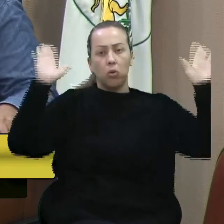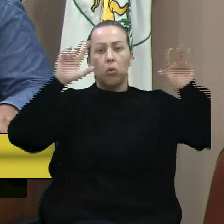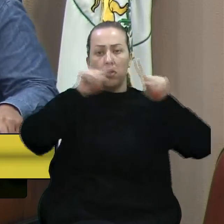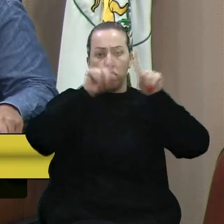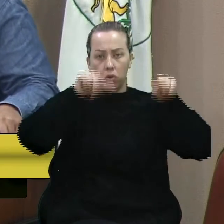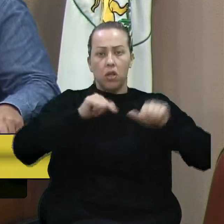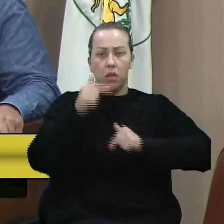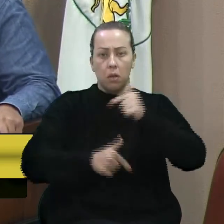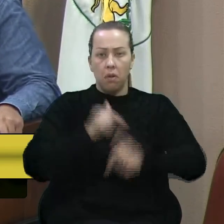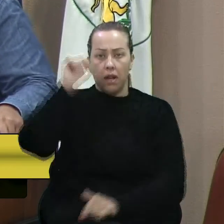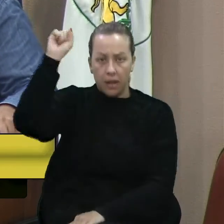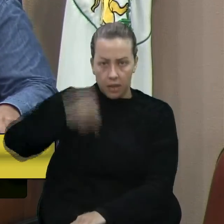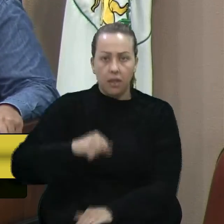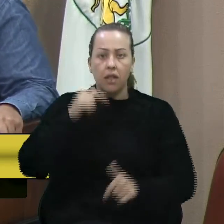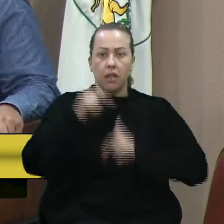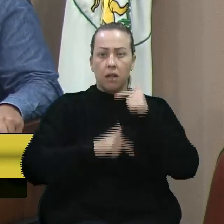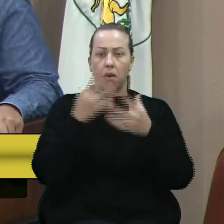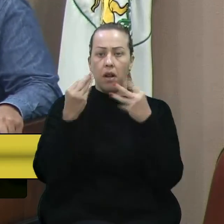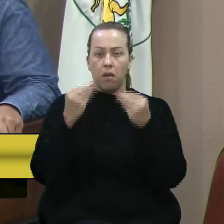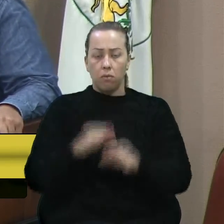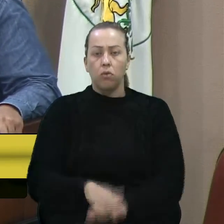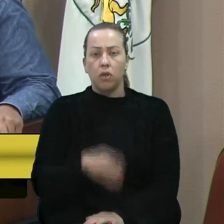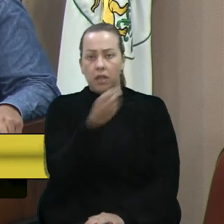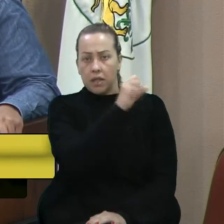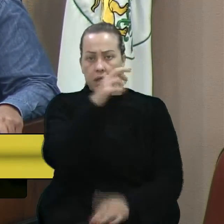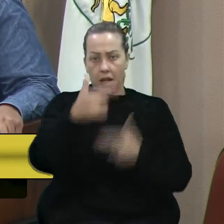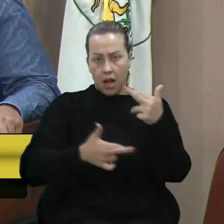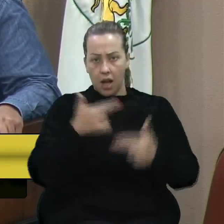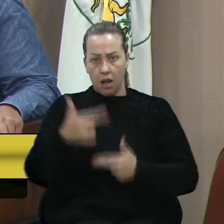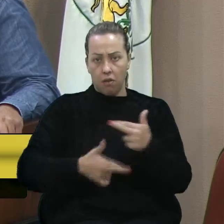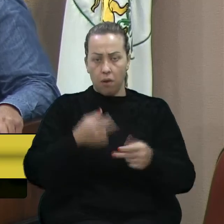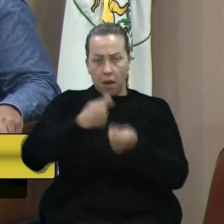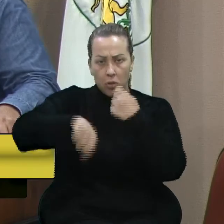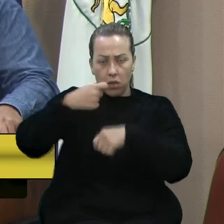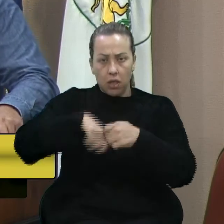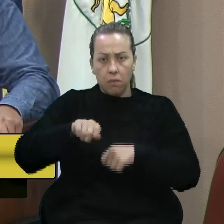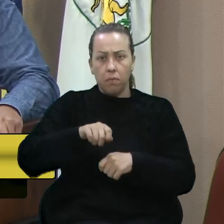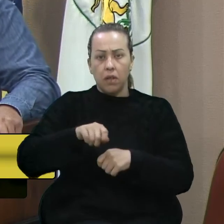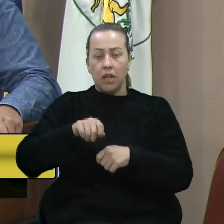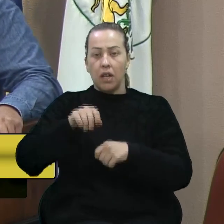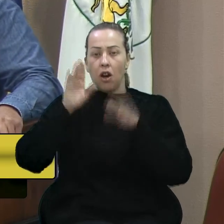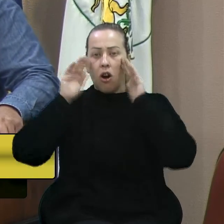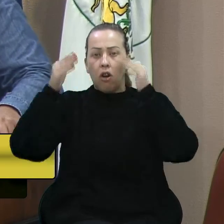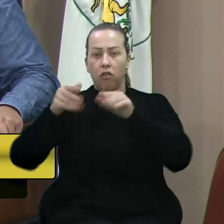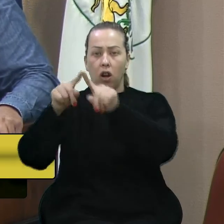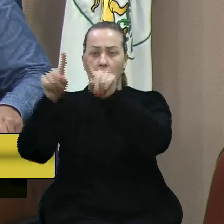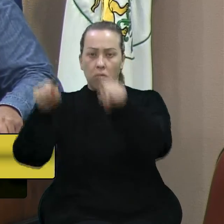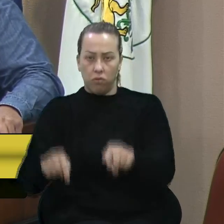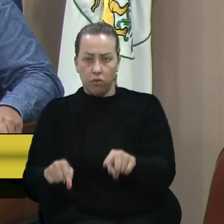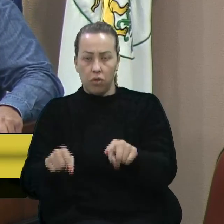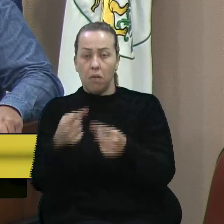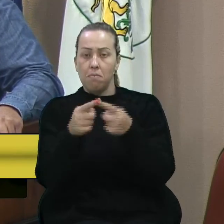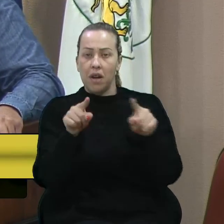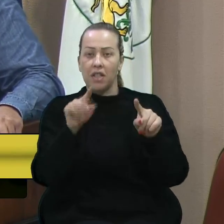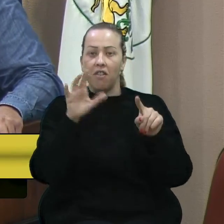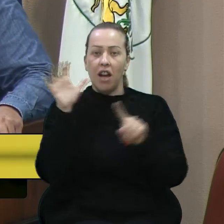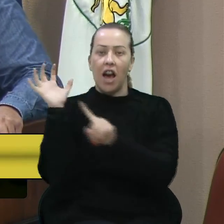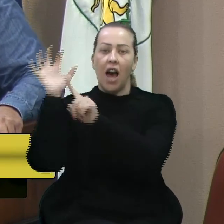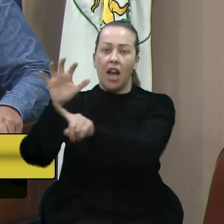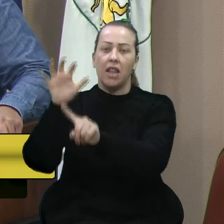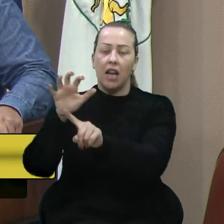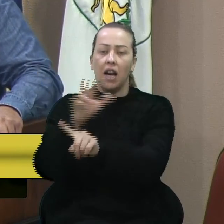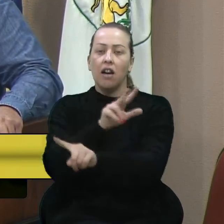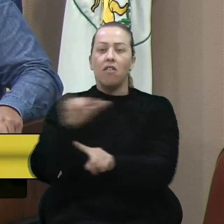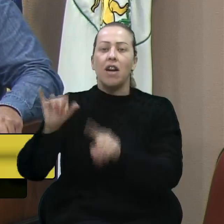público trabalha e trabalha muito. E se a reforma administrativa mira no servidor, mas ela vai atacar e